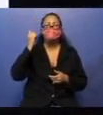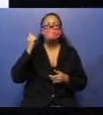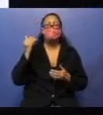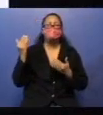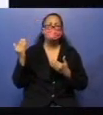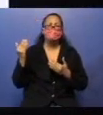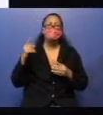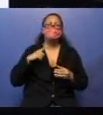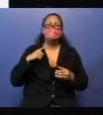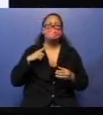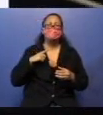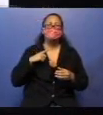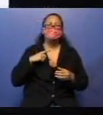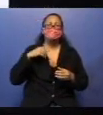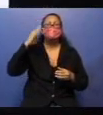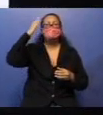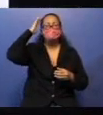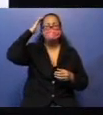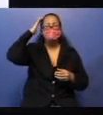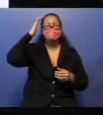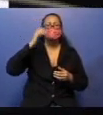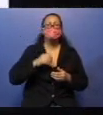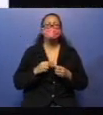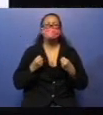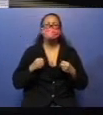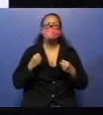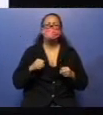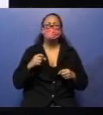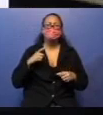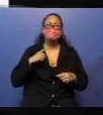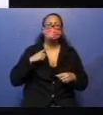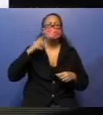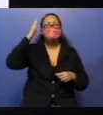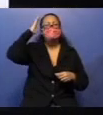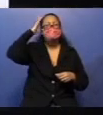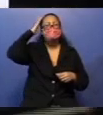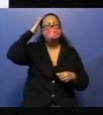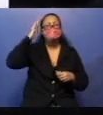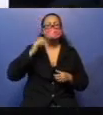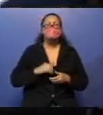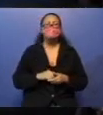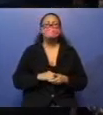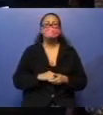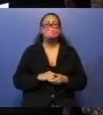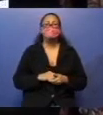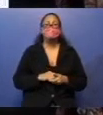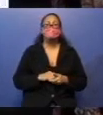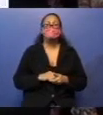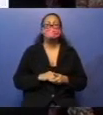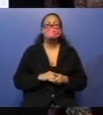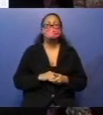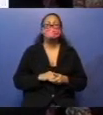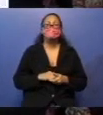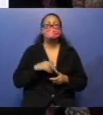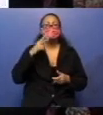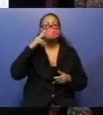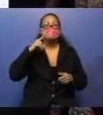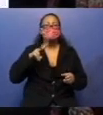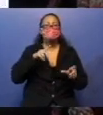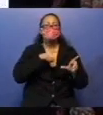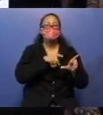cabecinha. Beleza. Por enquanto, eu não eliminei nenhum. Aí, eu vou olhando os